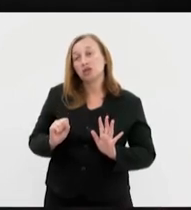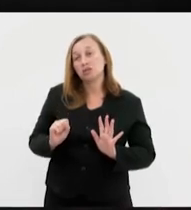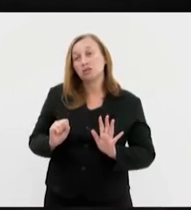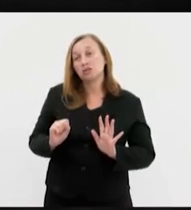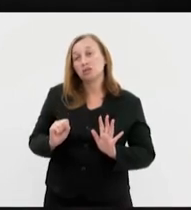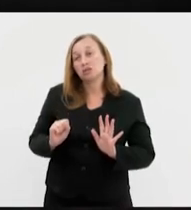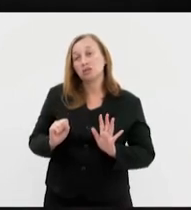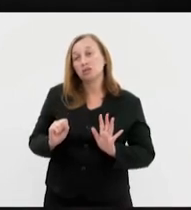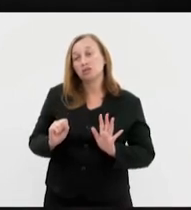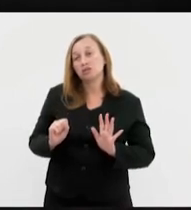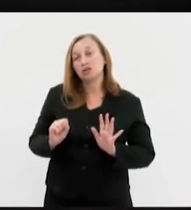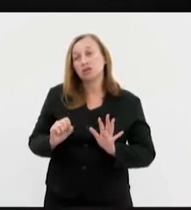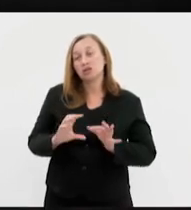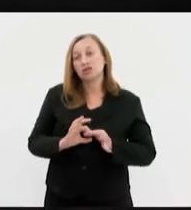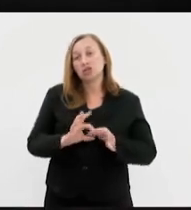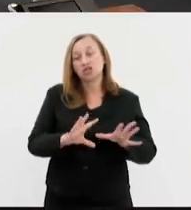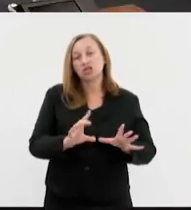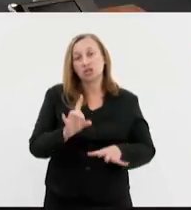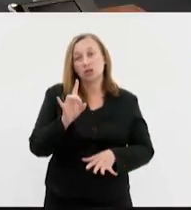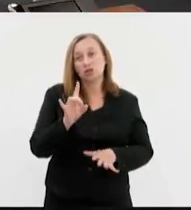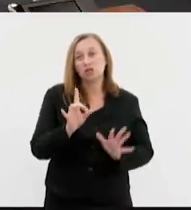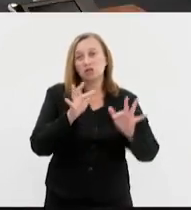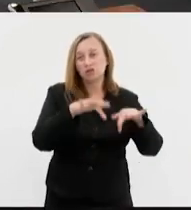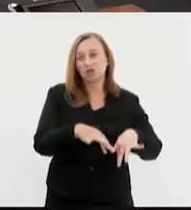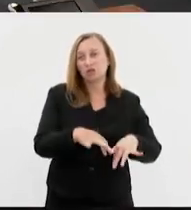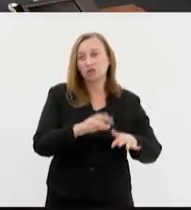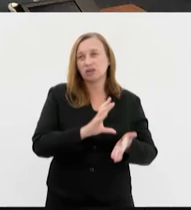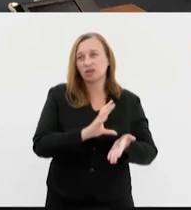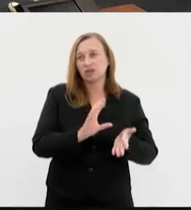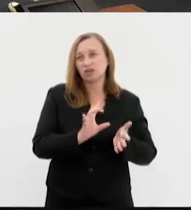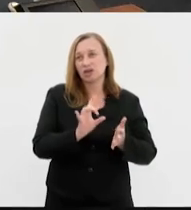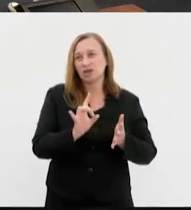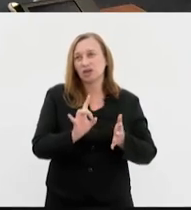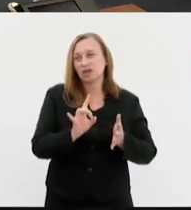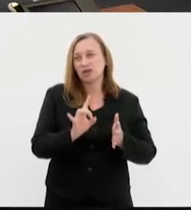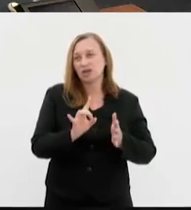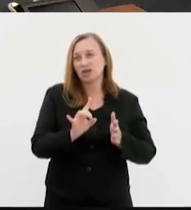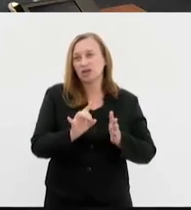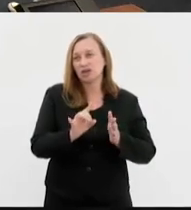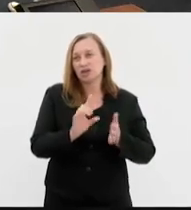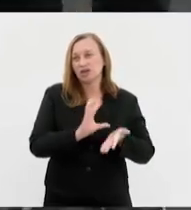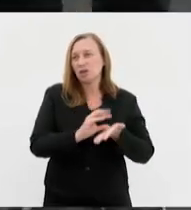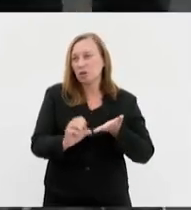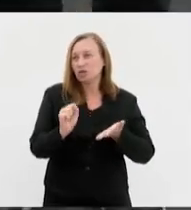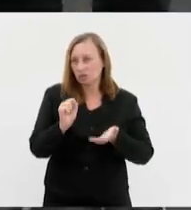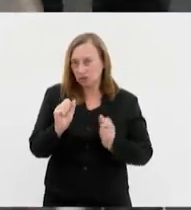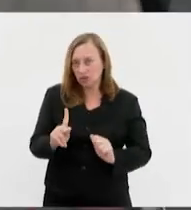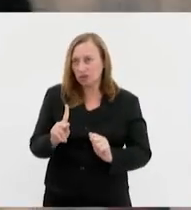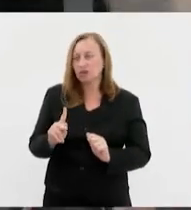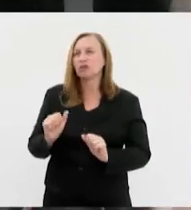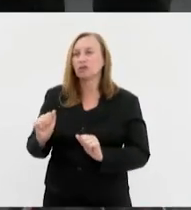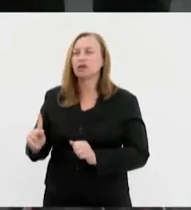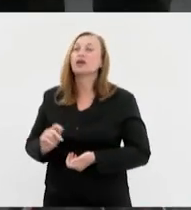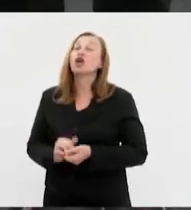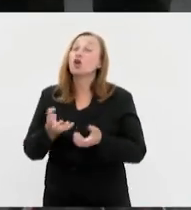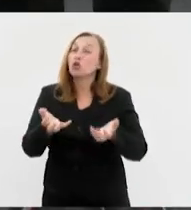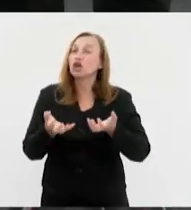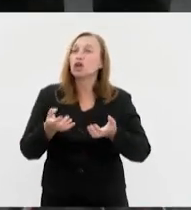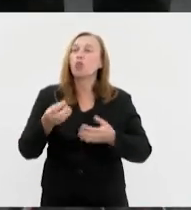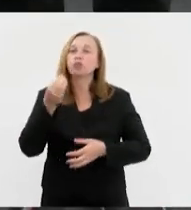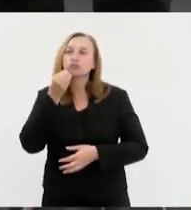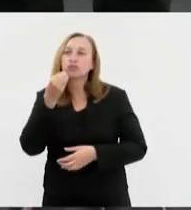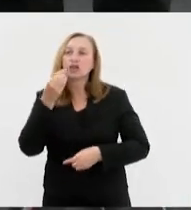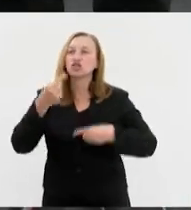final da pauta, caso ele chegue, chegar a um acordo. Pode ser, presidente, pode ser. Agora, eu queria ter a oportunidade, senhor presidente, de discutir